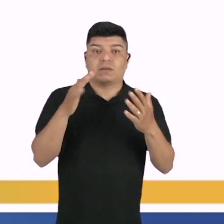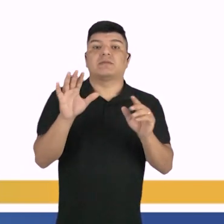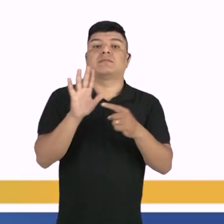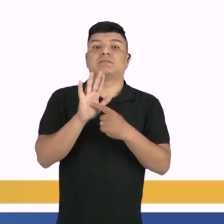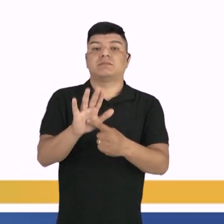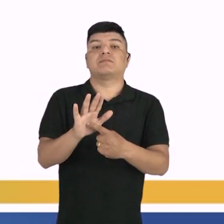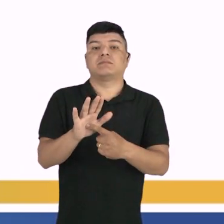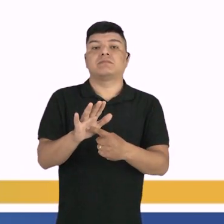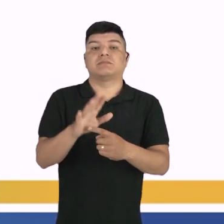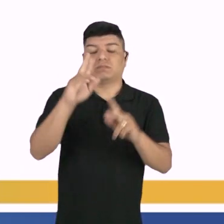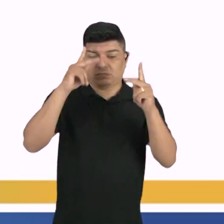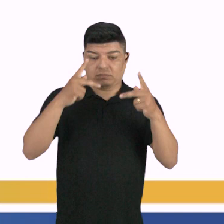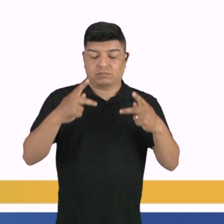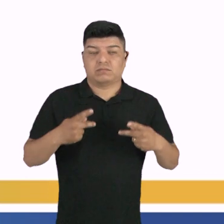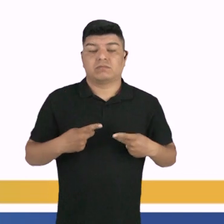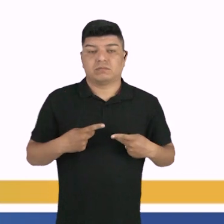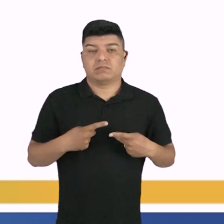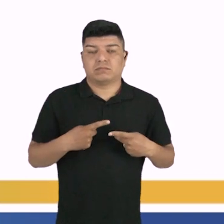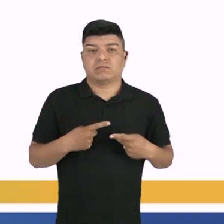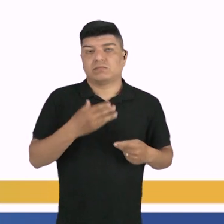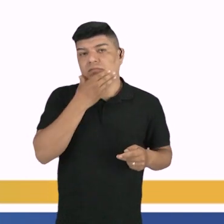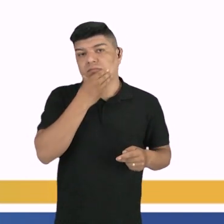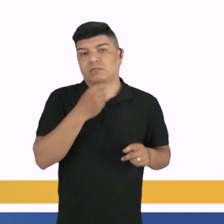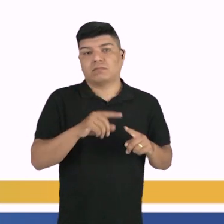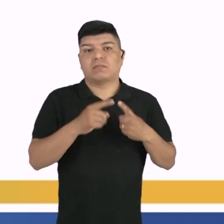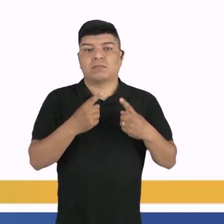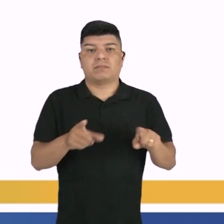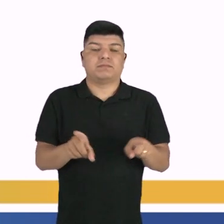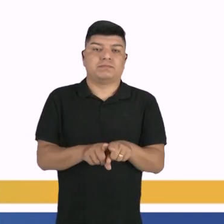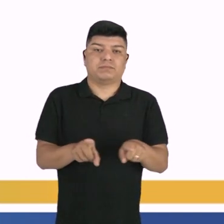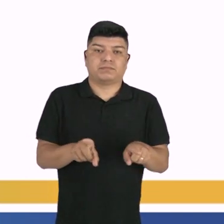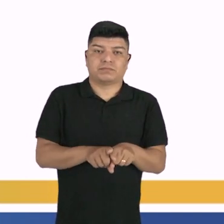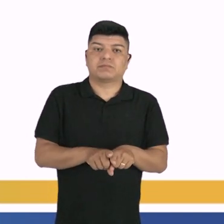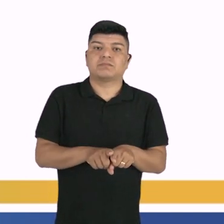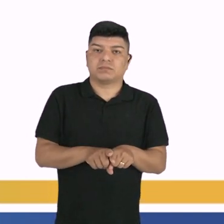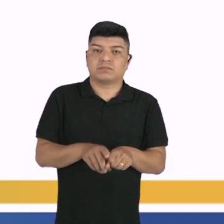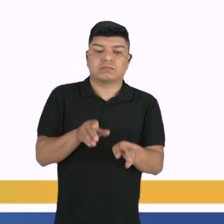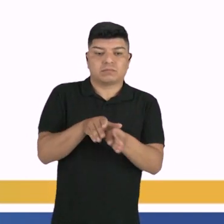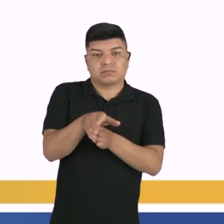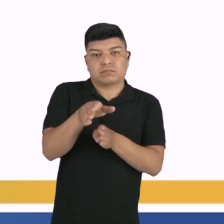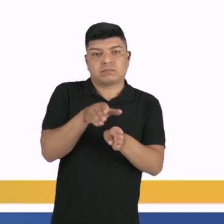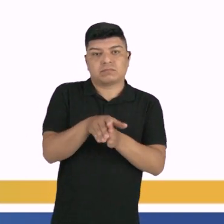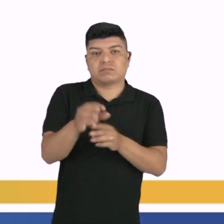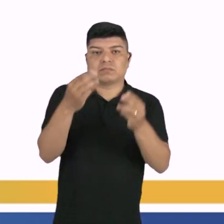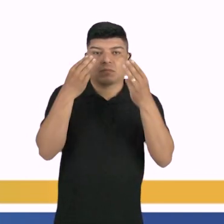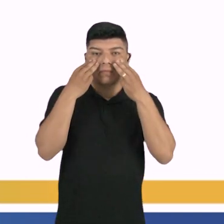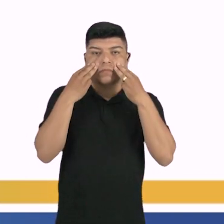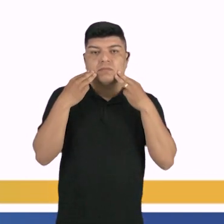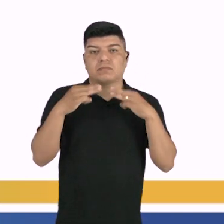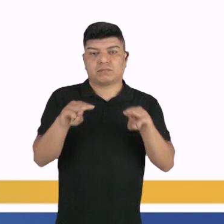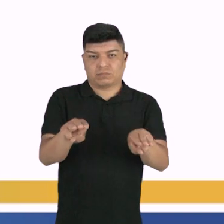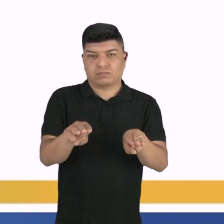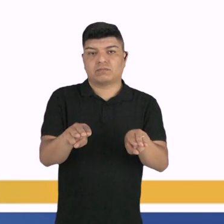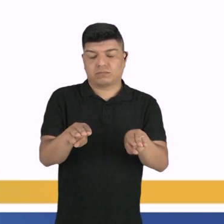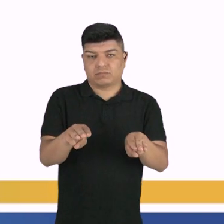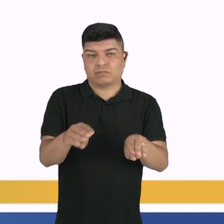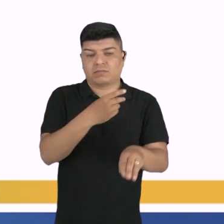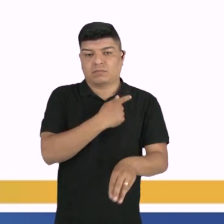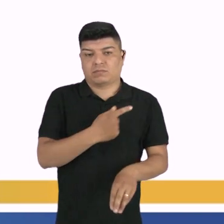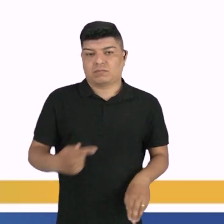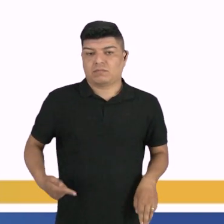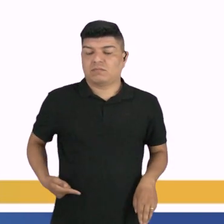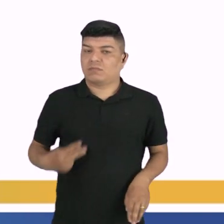aprendizado. Temos uma questão, visualize em tela, farei a leitura e vamos analisar e acertar